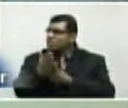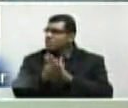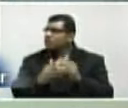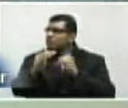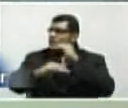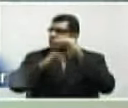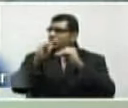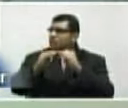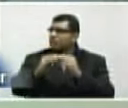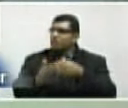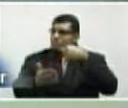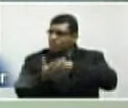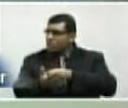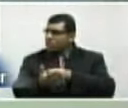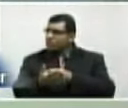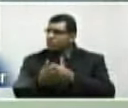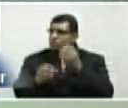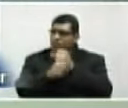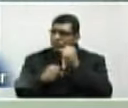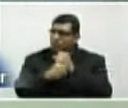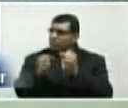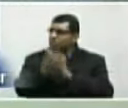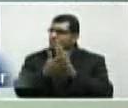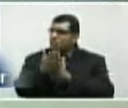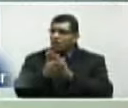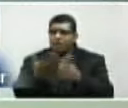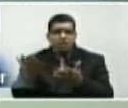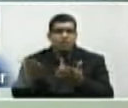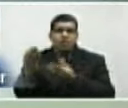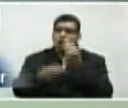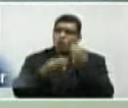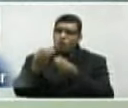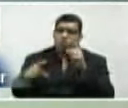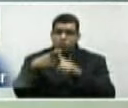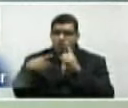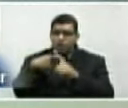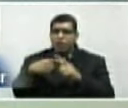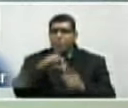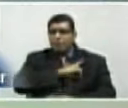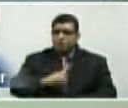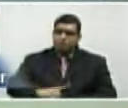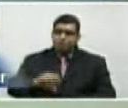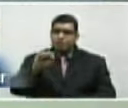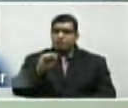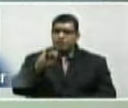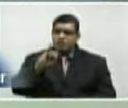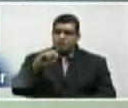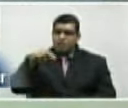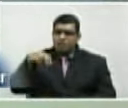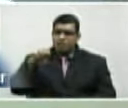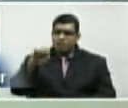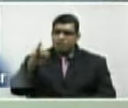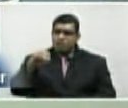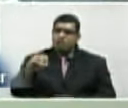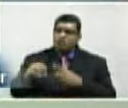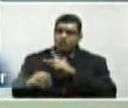cria obrigatoriedade de prestação de contas, de auditoria. Portanto, deputado Sinésio, Vossa Excelência, que é líder